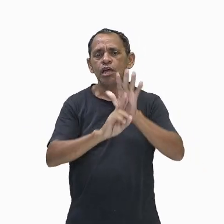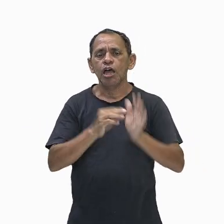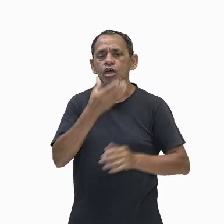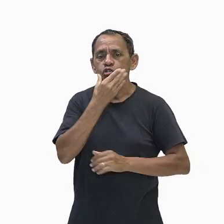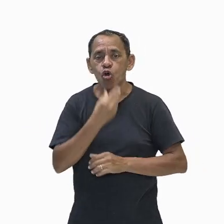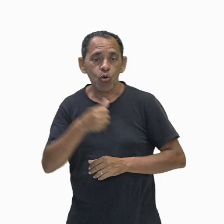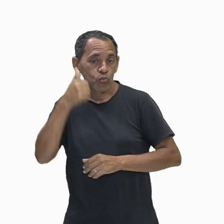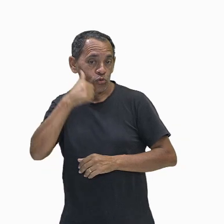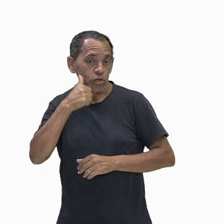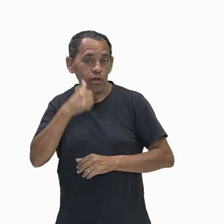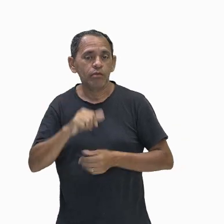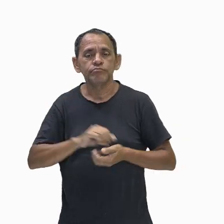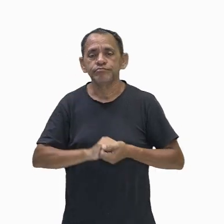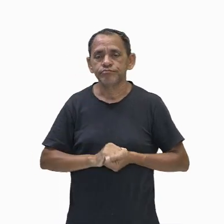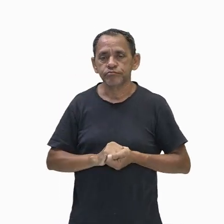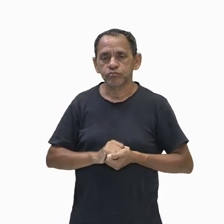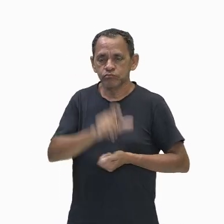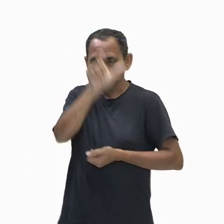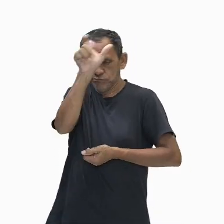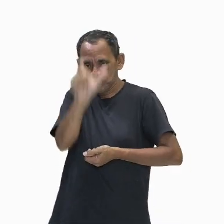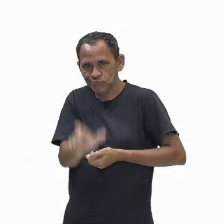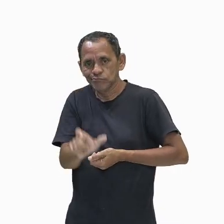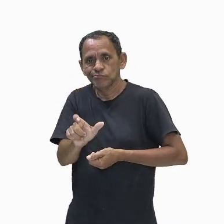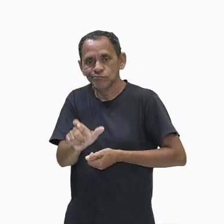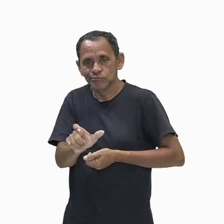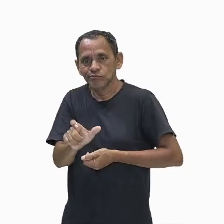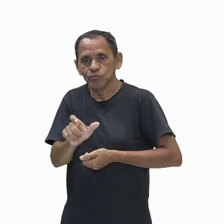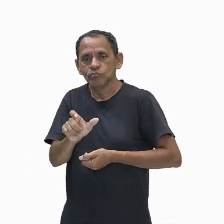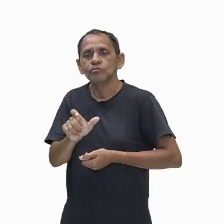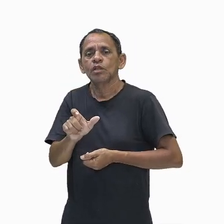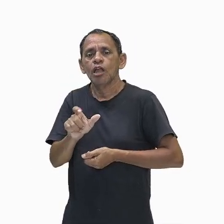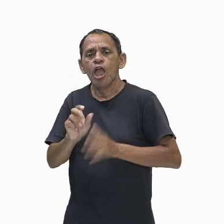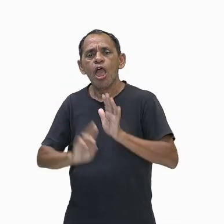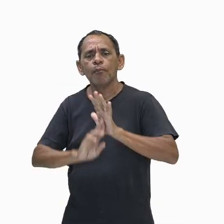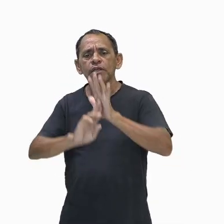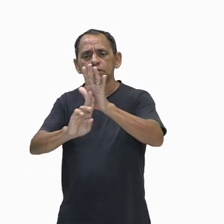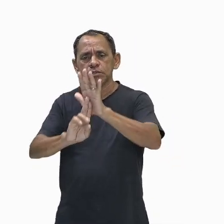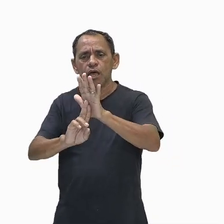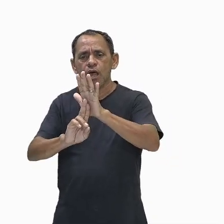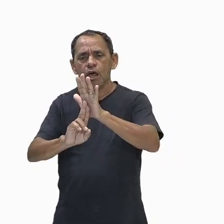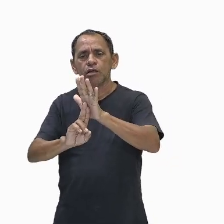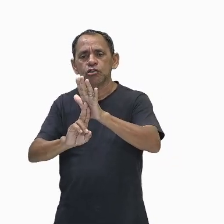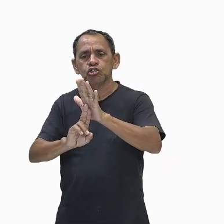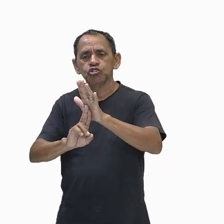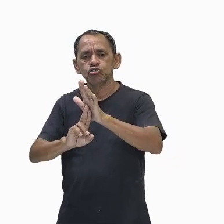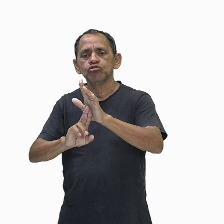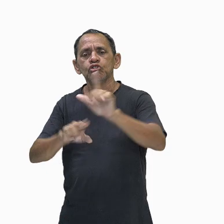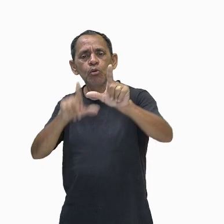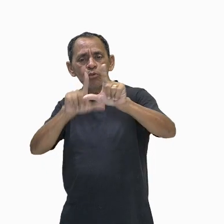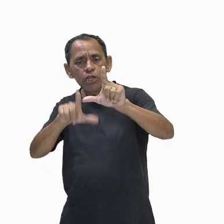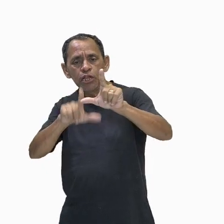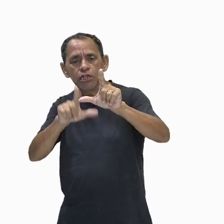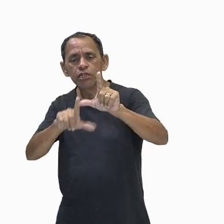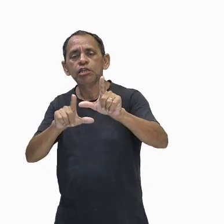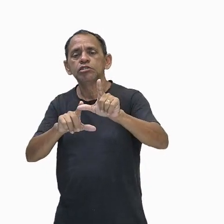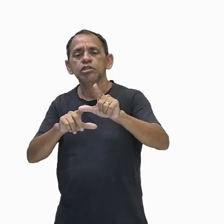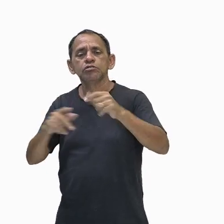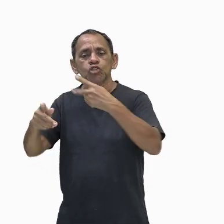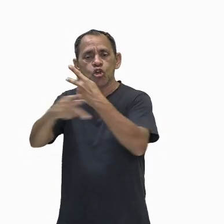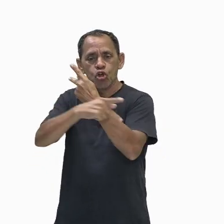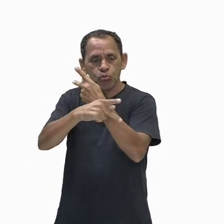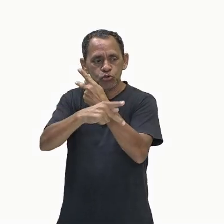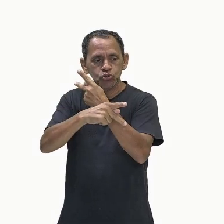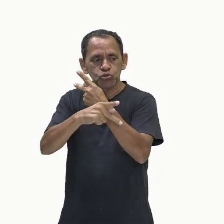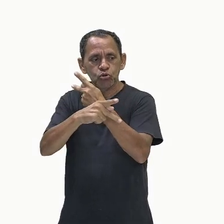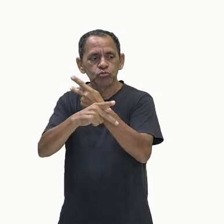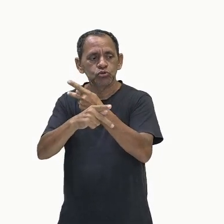segunda coluna, nós temos aí o indivíduo sendo representado pelos cromossomos sexuais.